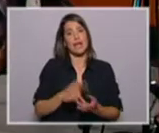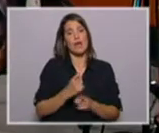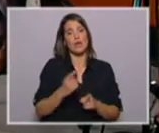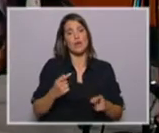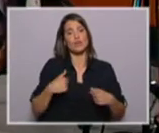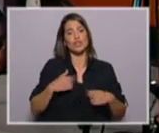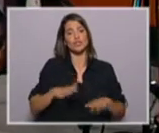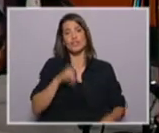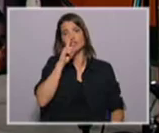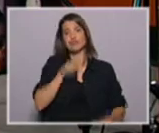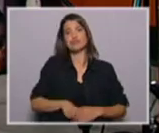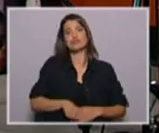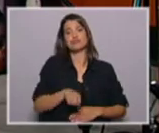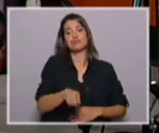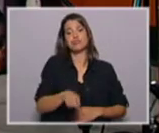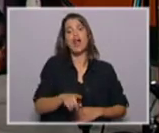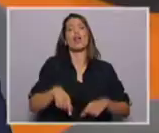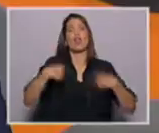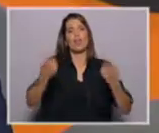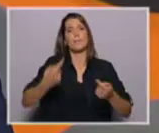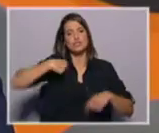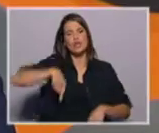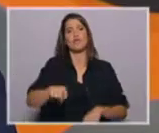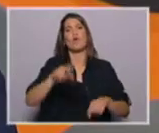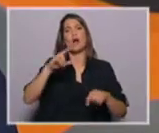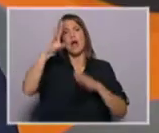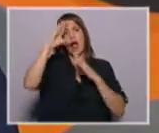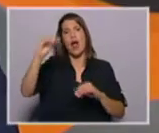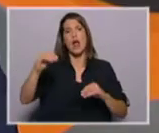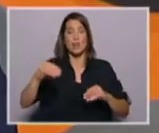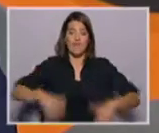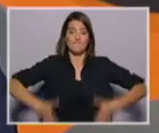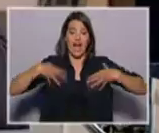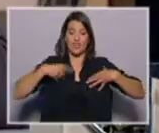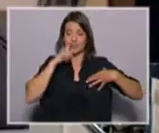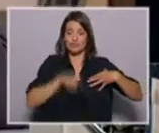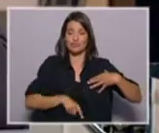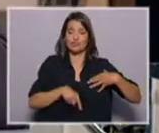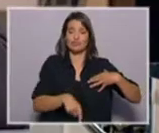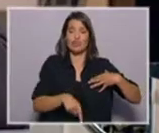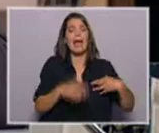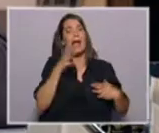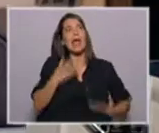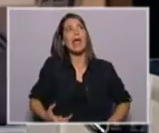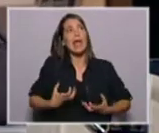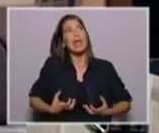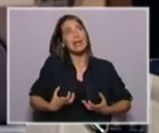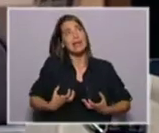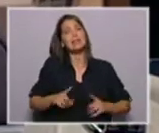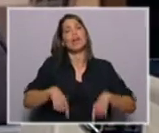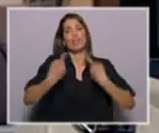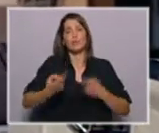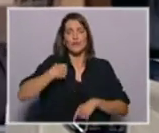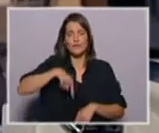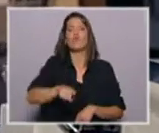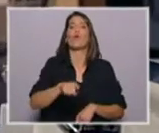urinar. E depois é que eu queria ir para a Lua perfeitamente aliviado. Para dentro do fato. Perfeito, do fato. Sentiu-se um bocadinho mais quente, mais aquecido, digamos assim, e por